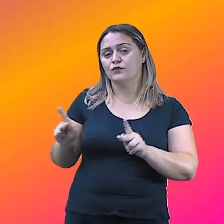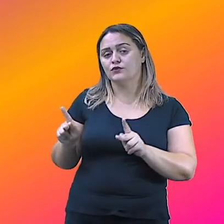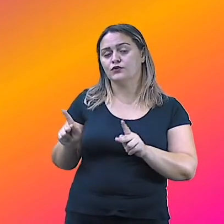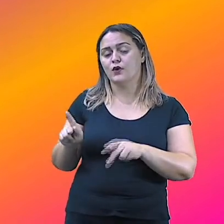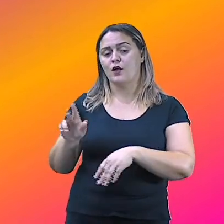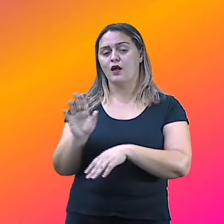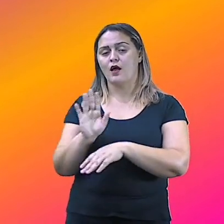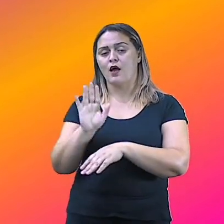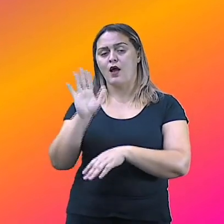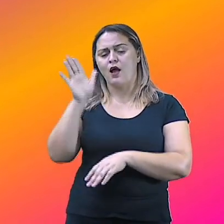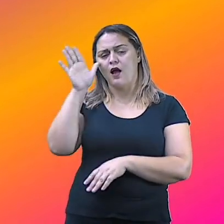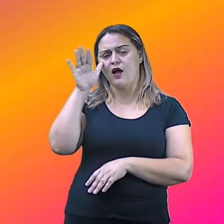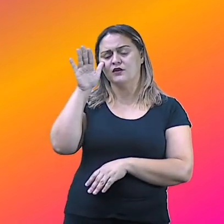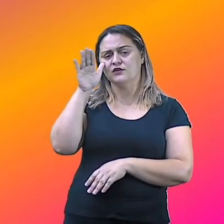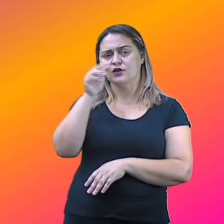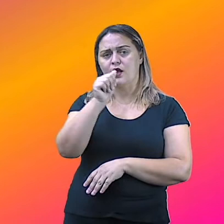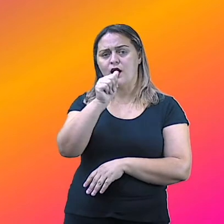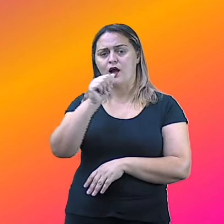Assistiu? Assistiu.